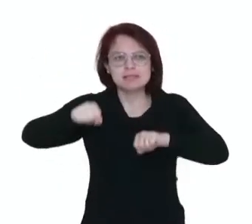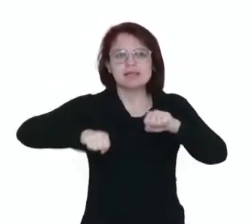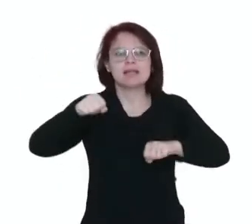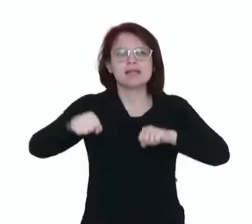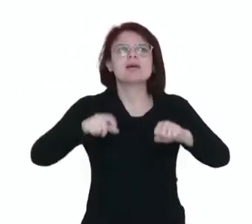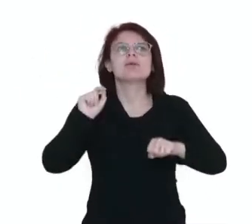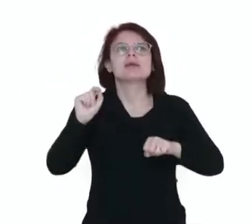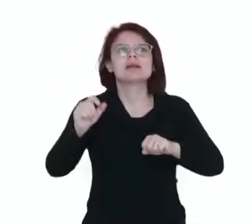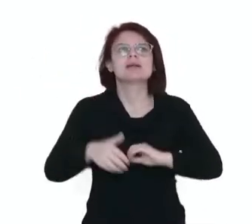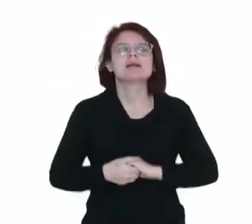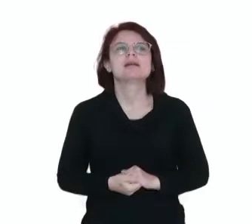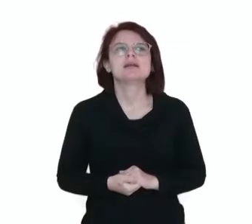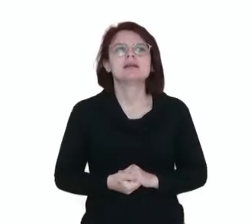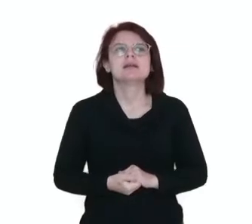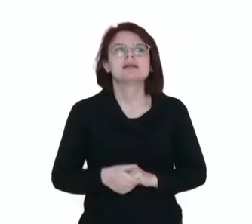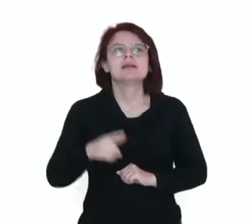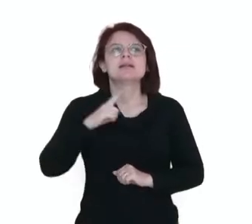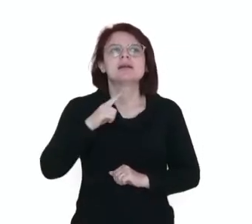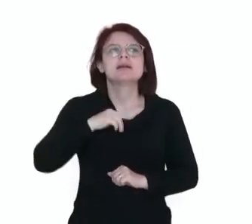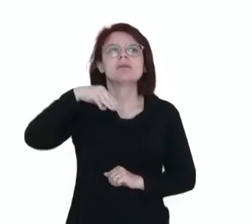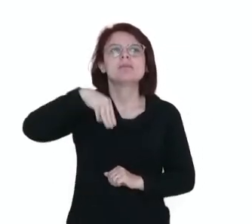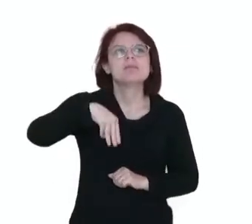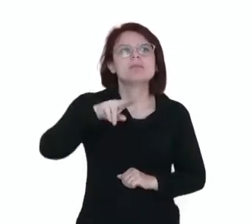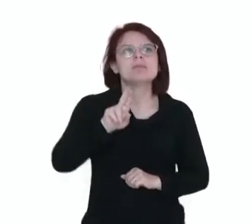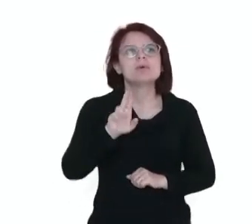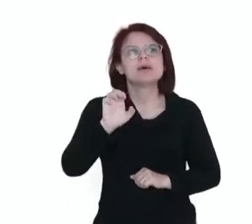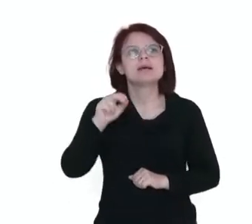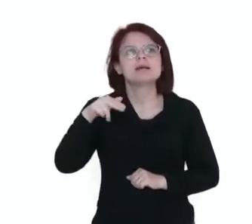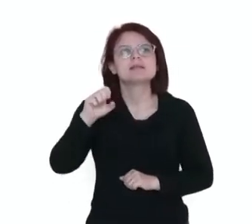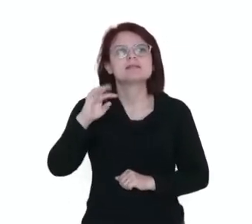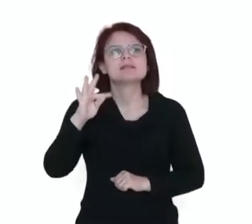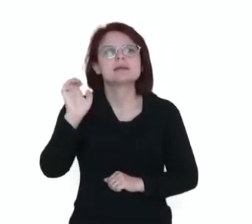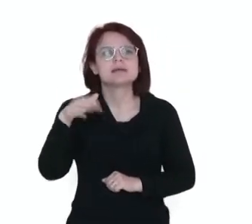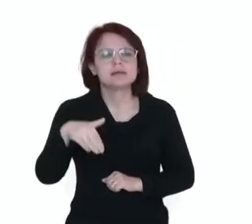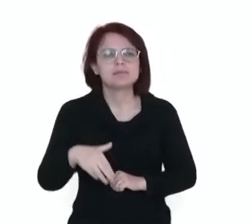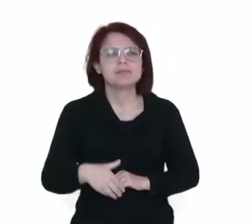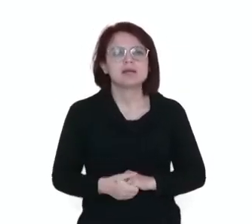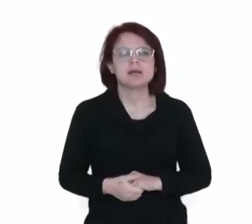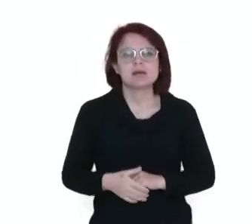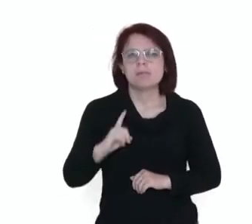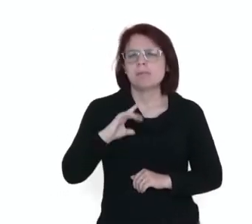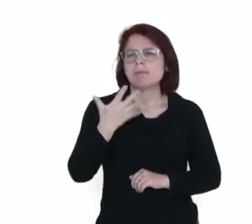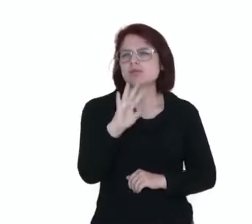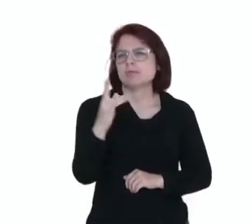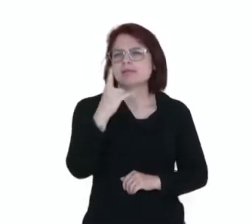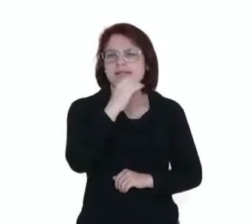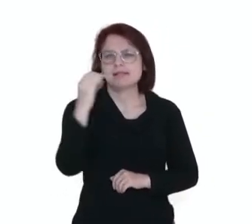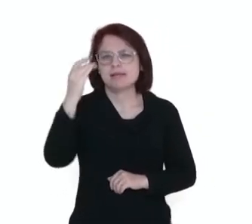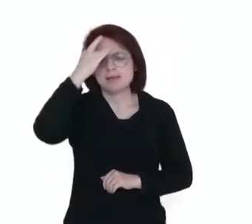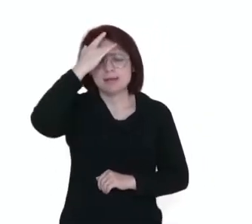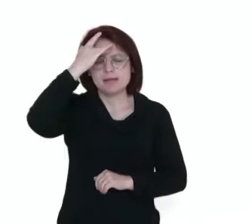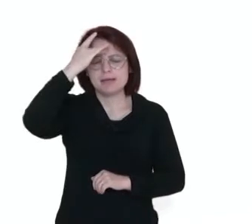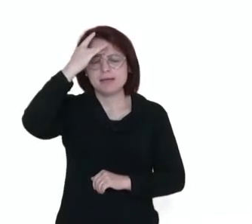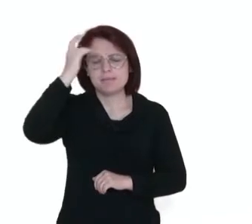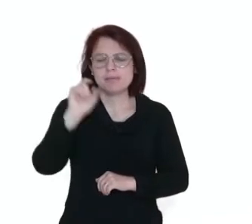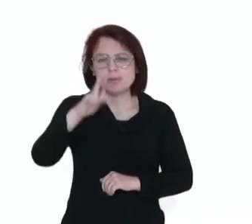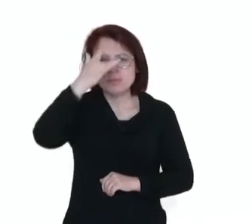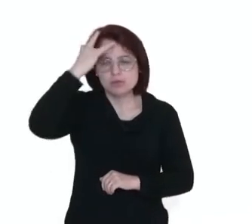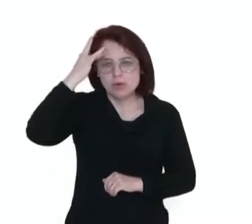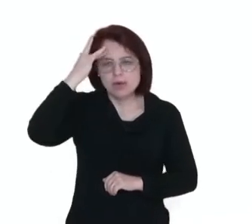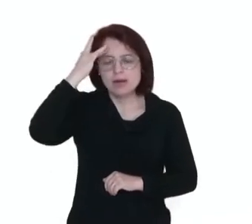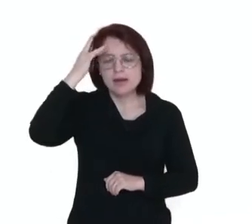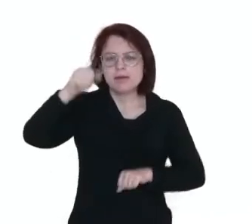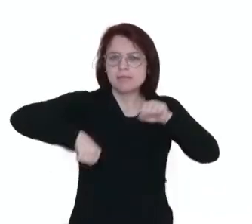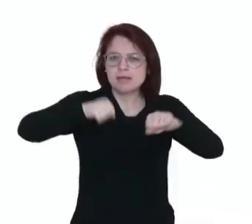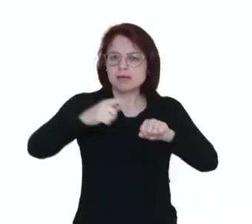transporte é Münster. Lá, cerca de 100 mil pessoas pedalam para ir e vir e a